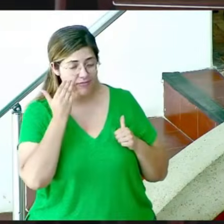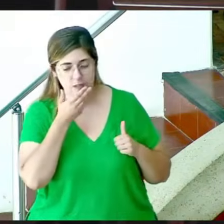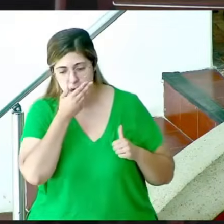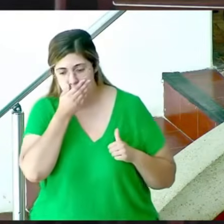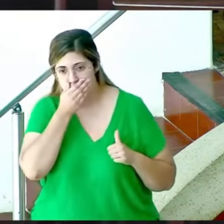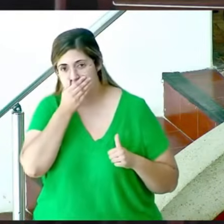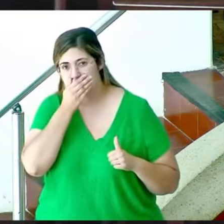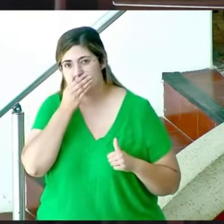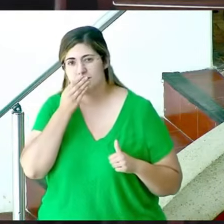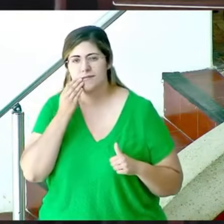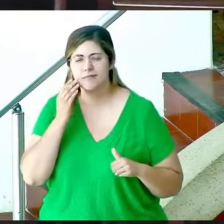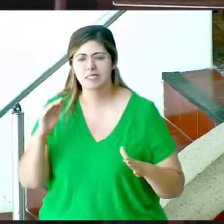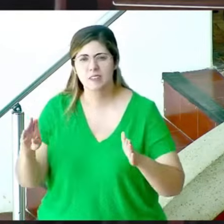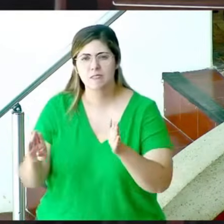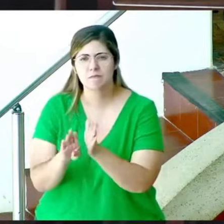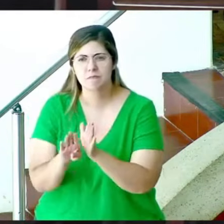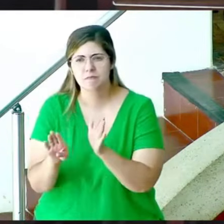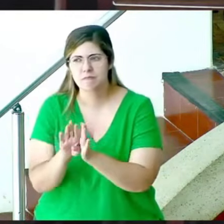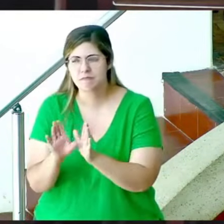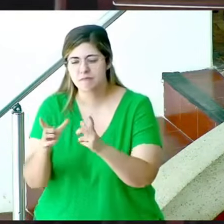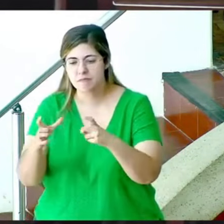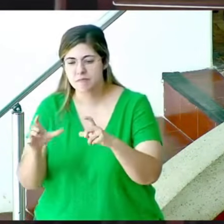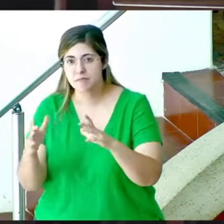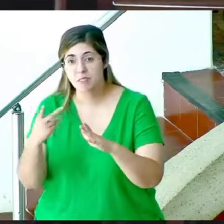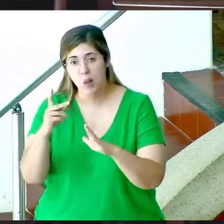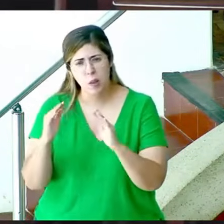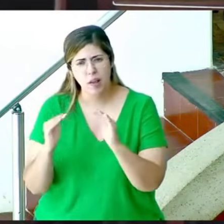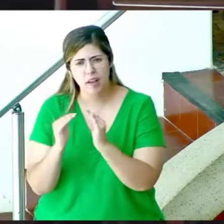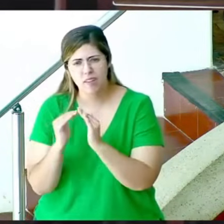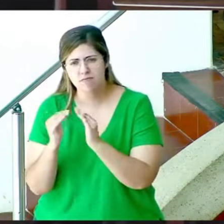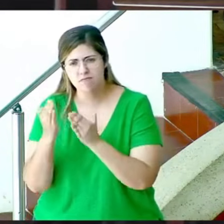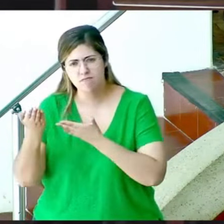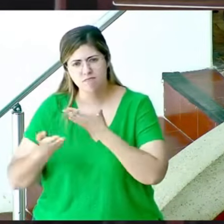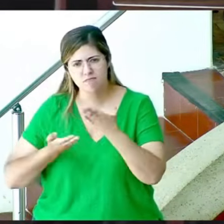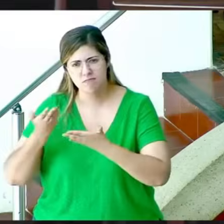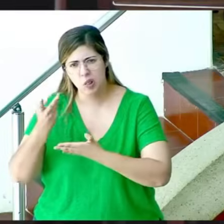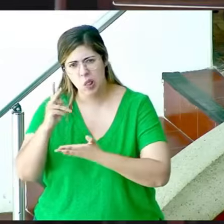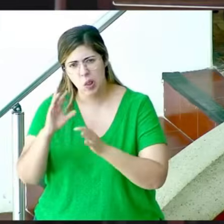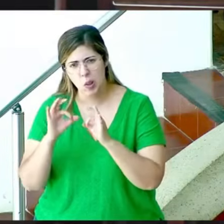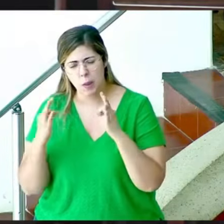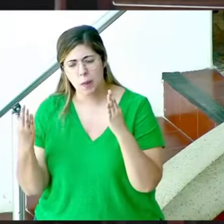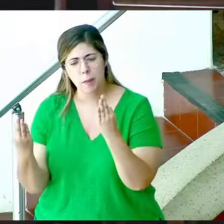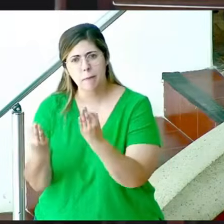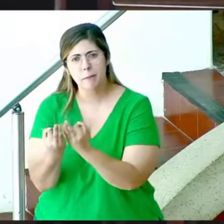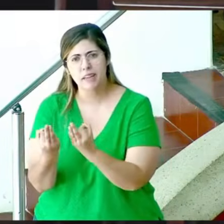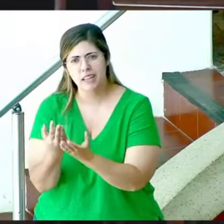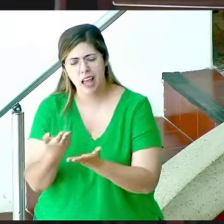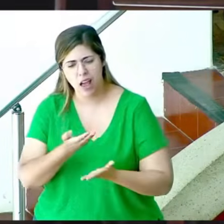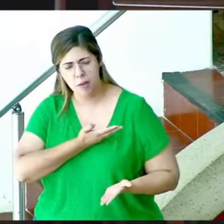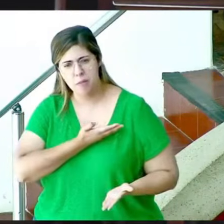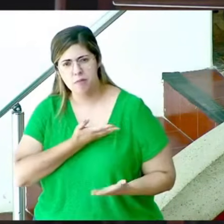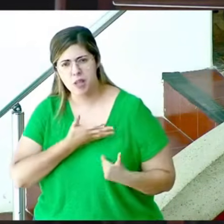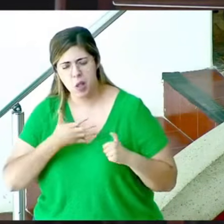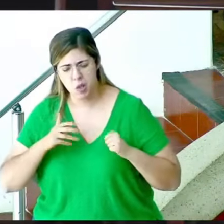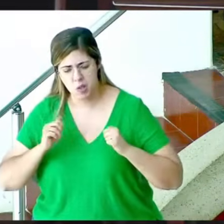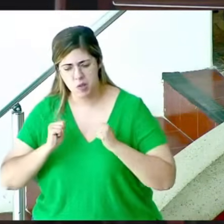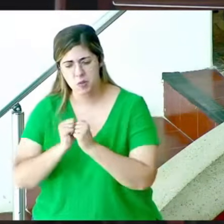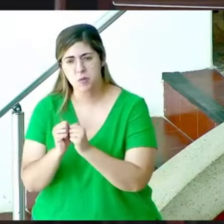nós podemos chegar dentro das nossas casas, nos relacionamentos que nós temos, naquele sim que foi dito diante de